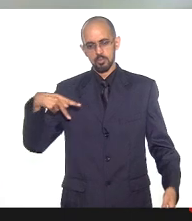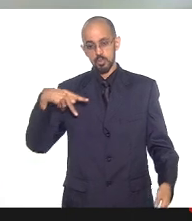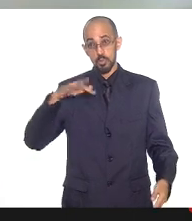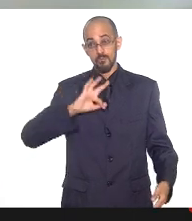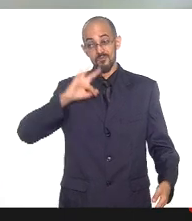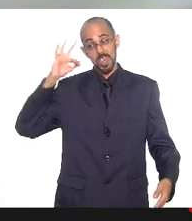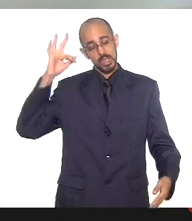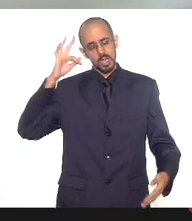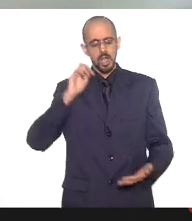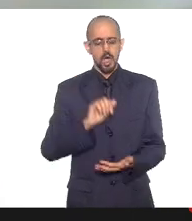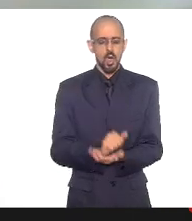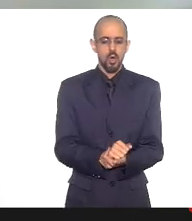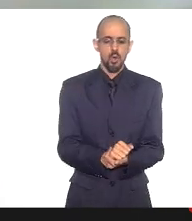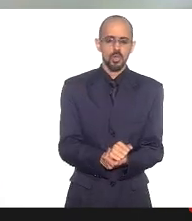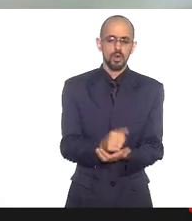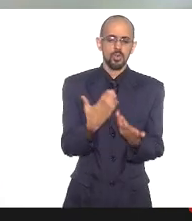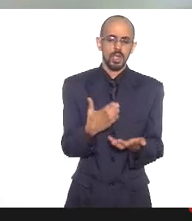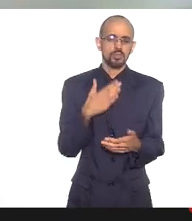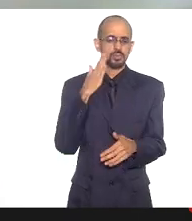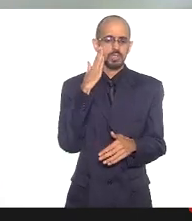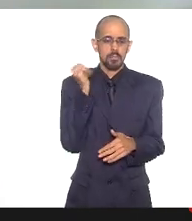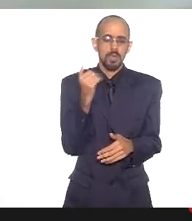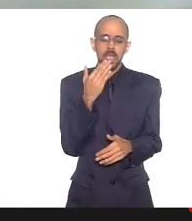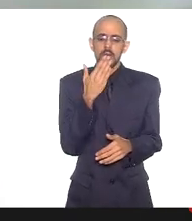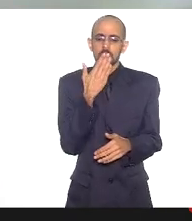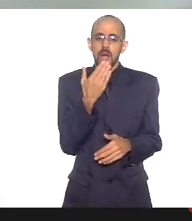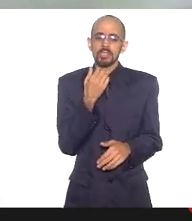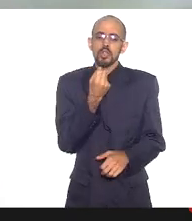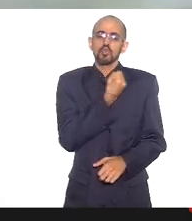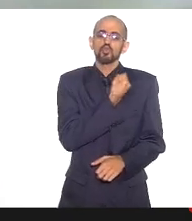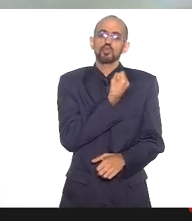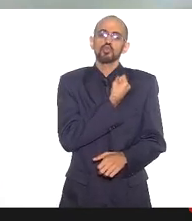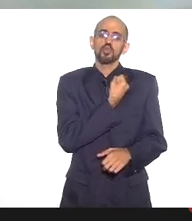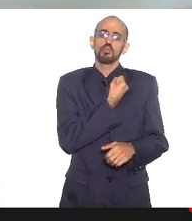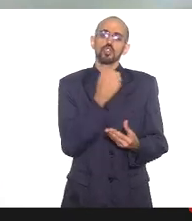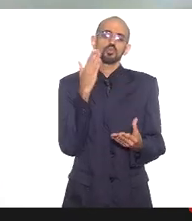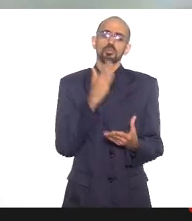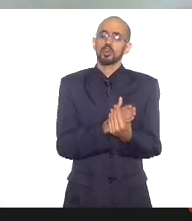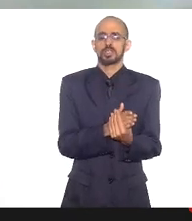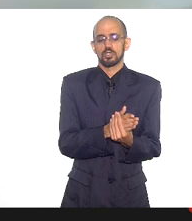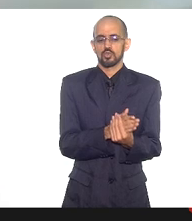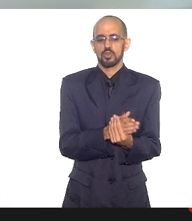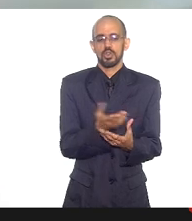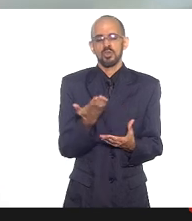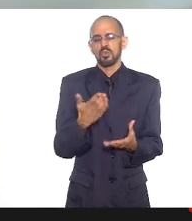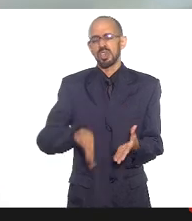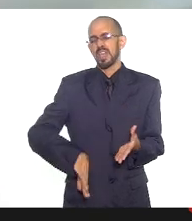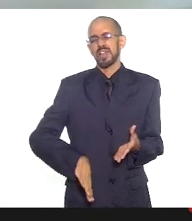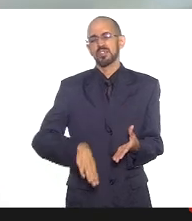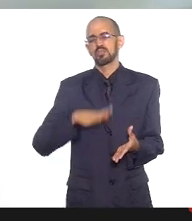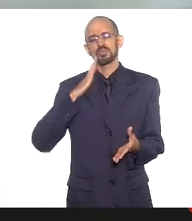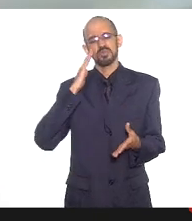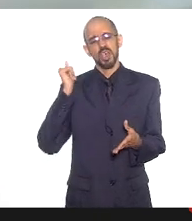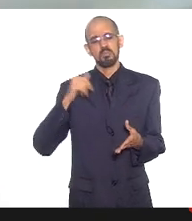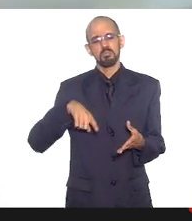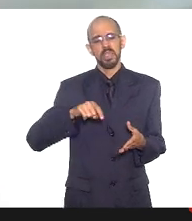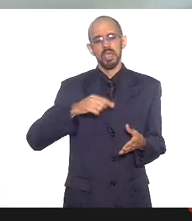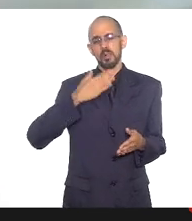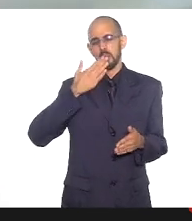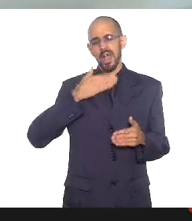Quais são os números dos processos? Não estou querendo o conteúdo. De que se trata? O objeto. Né? E, mais uma